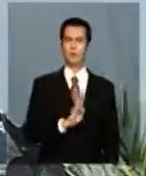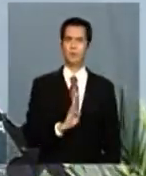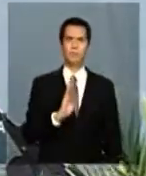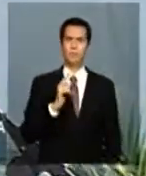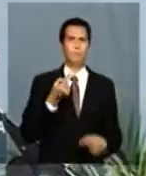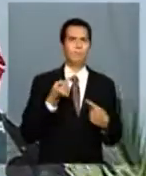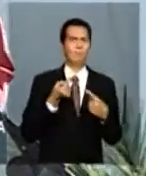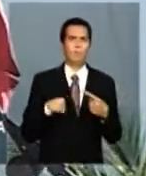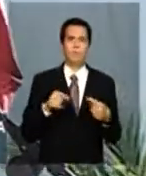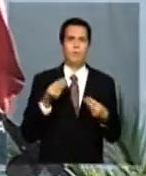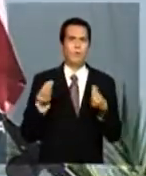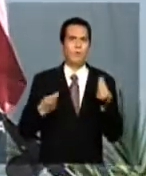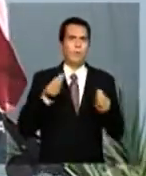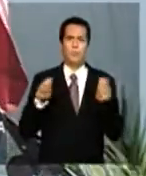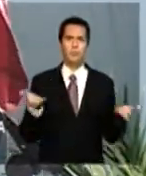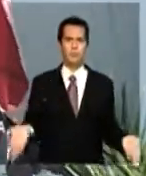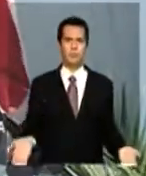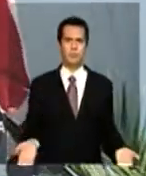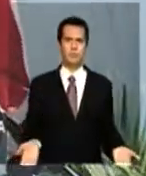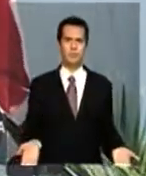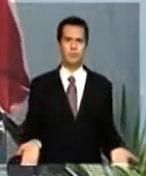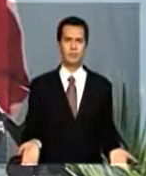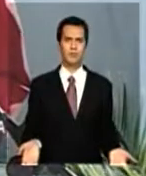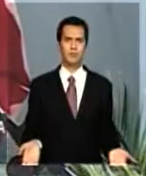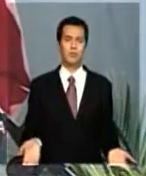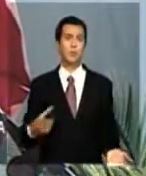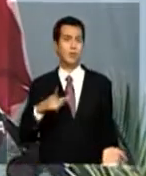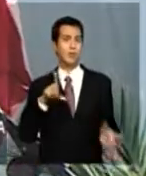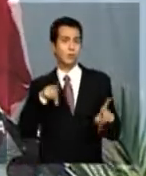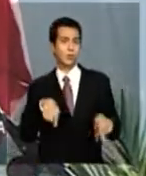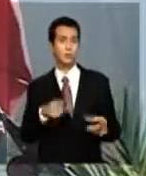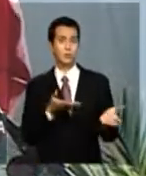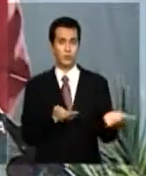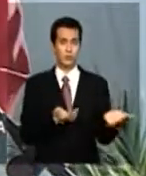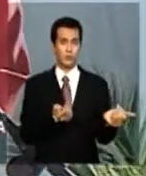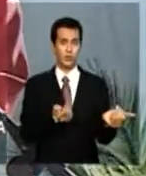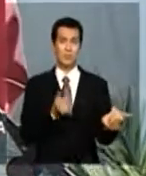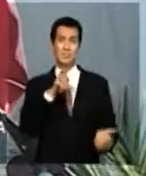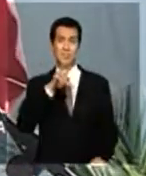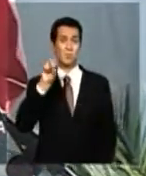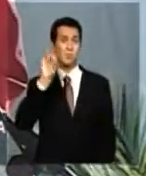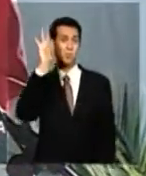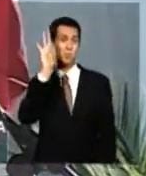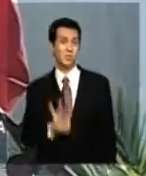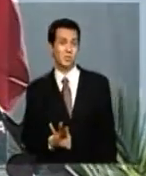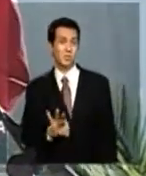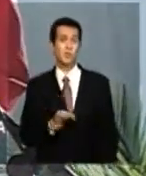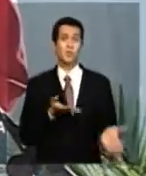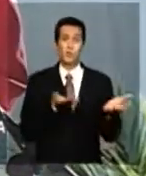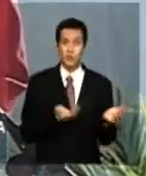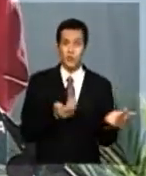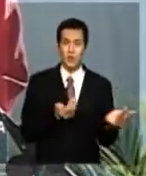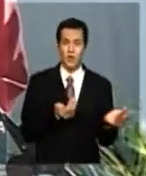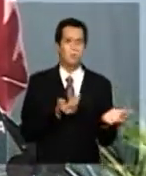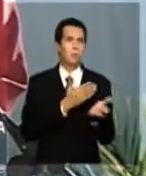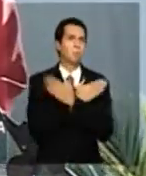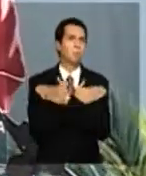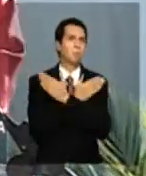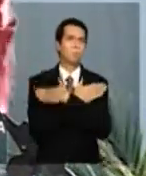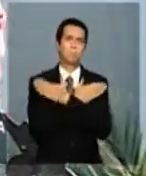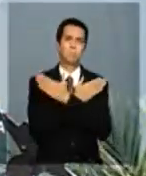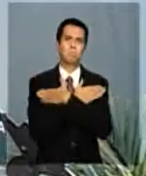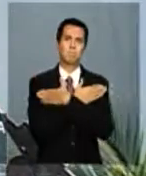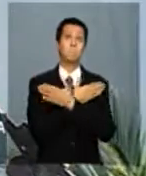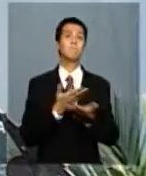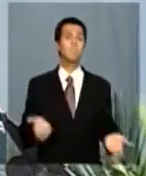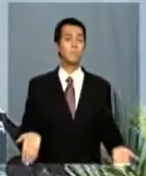concebemos o que é uma parte da população jovem, a metade da população jovem de um país não tem emprego.